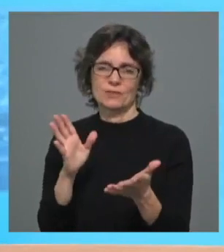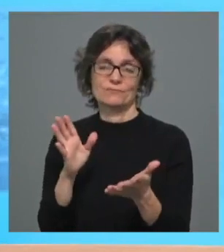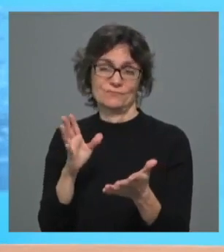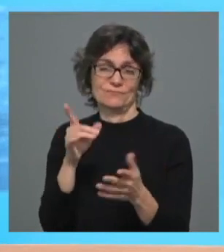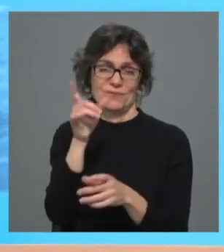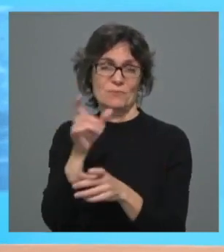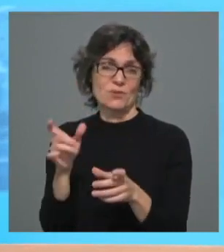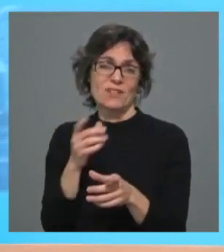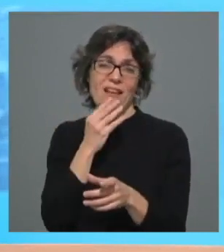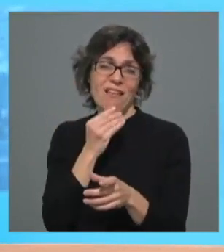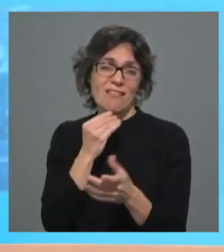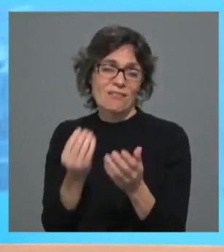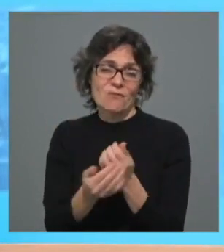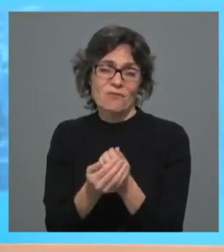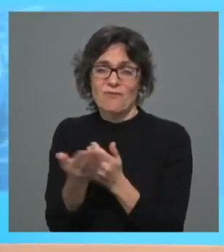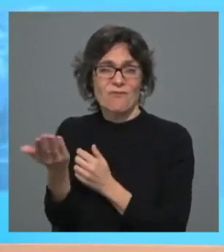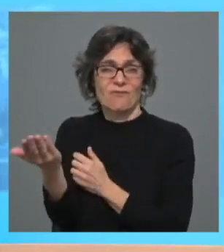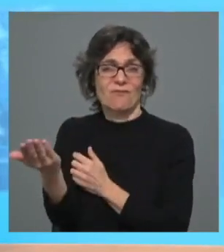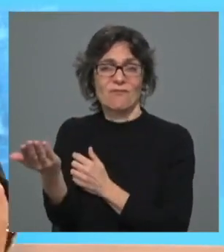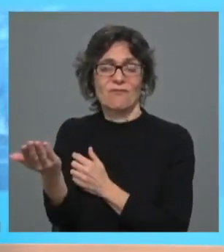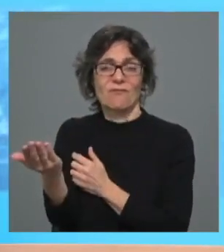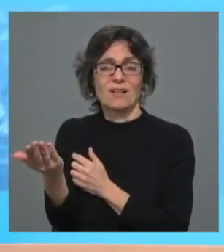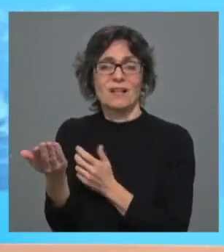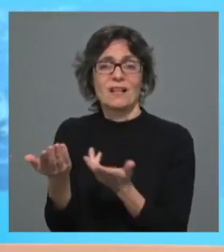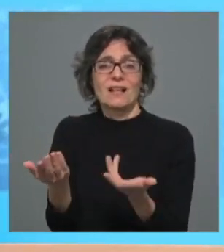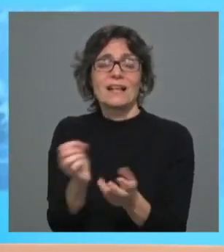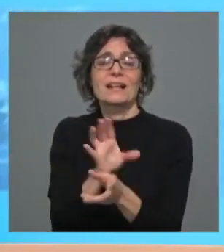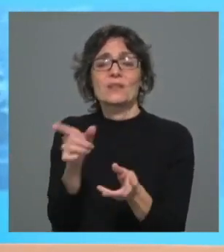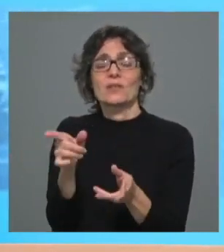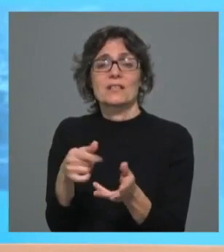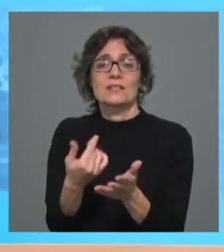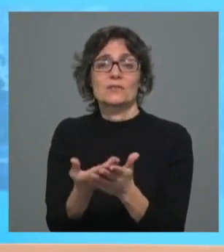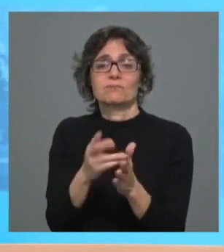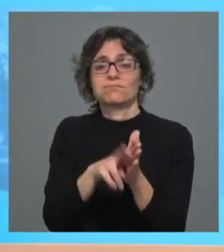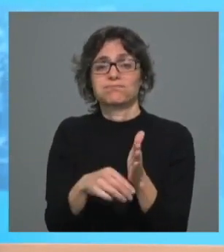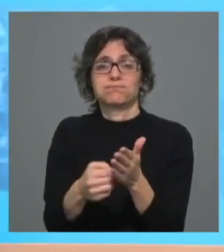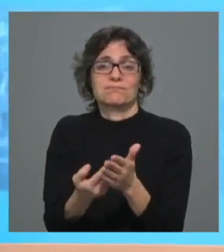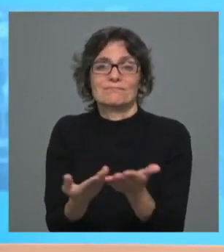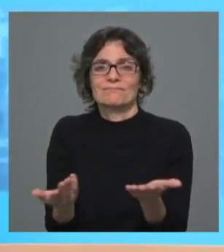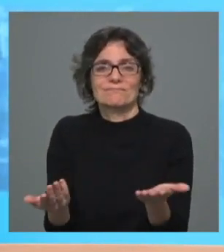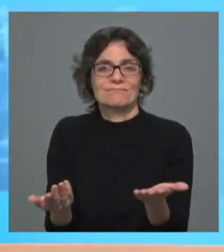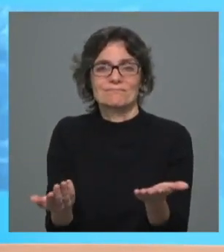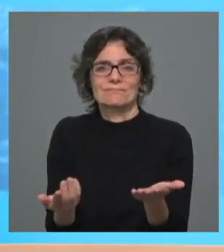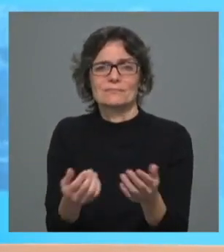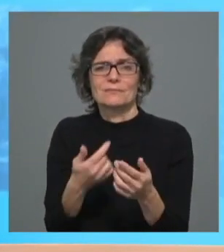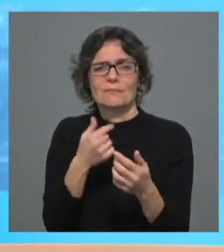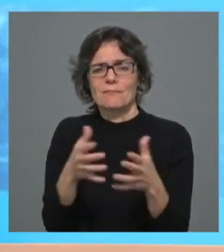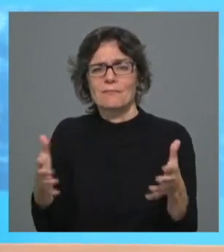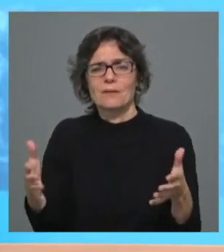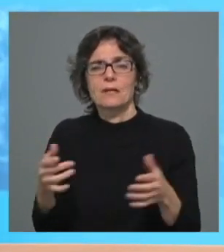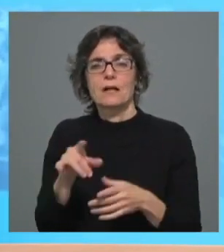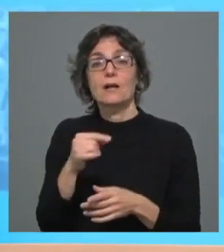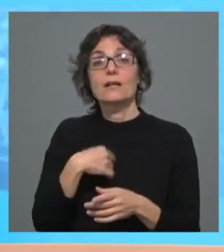muito idosas e depois é uma frustração neste sentido que eu só vou contactante com as pessoas mais